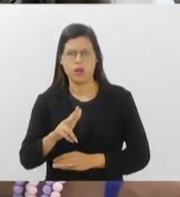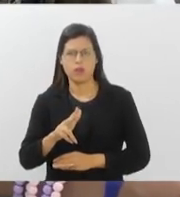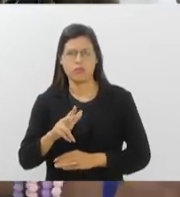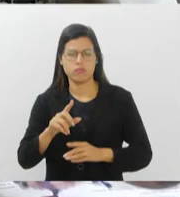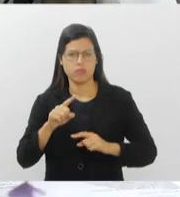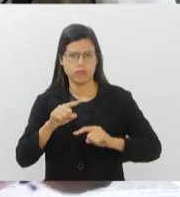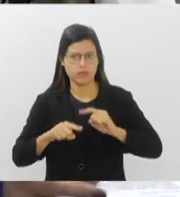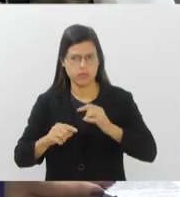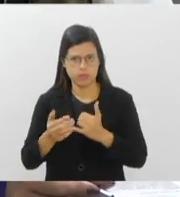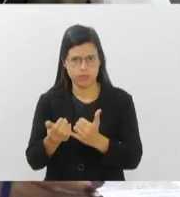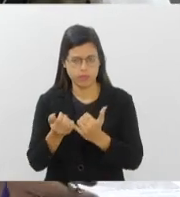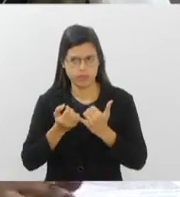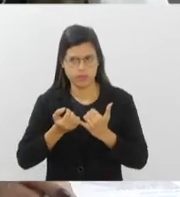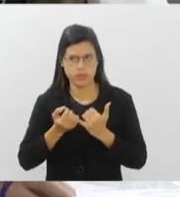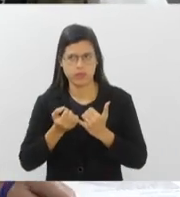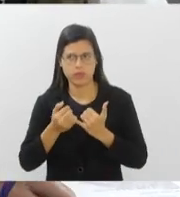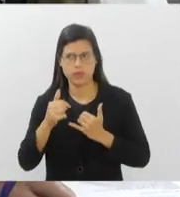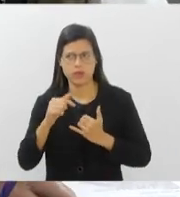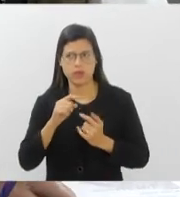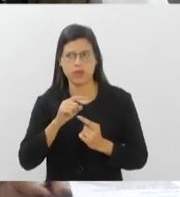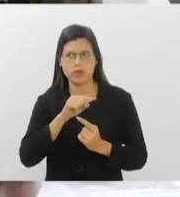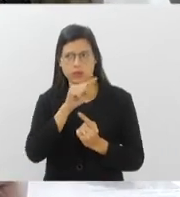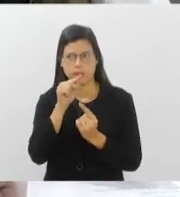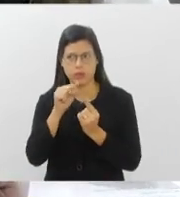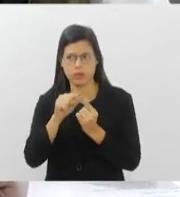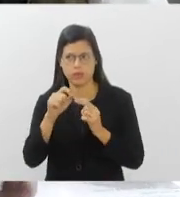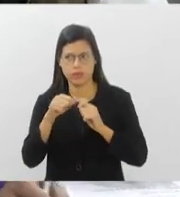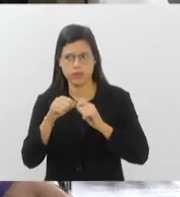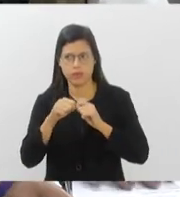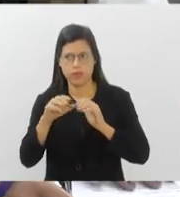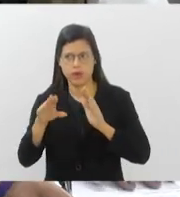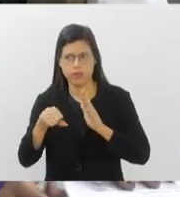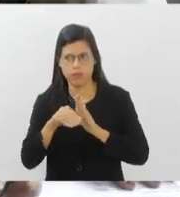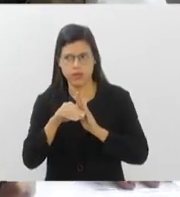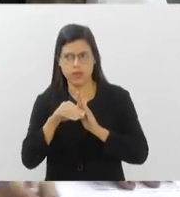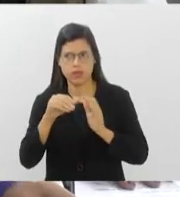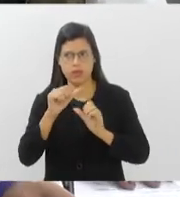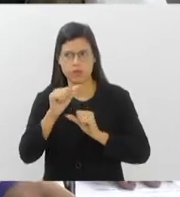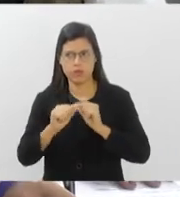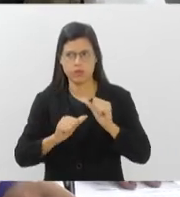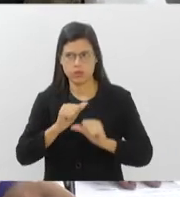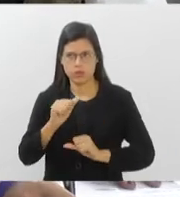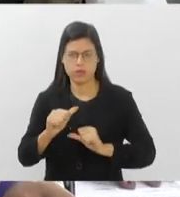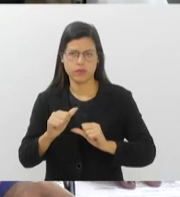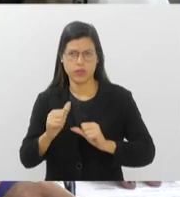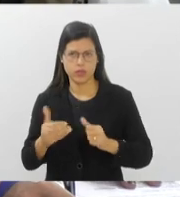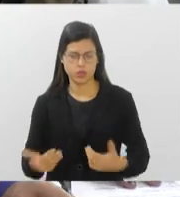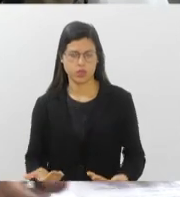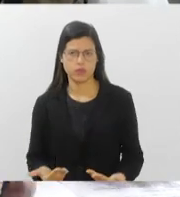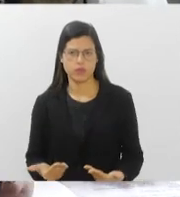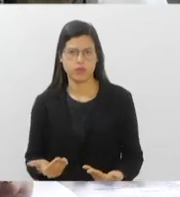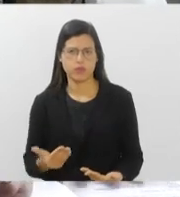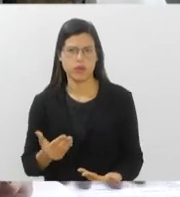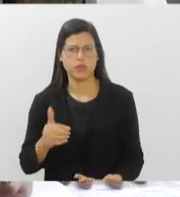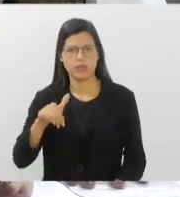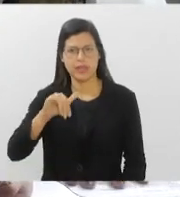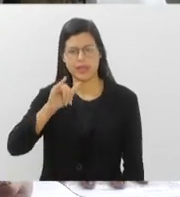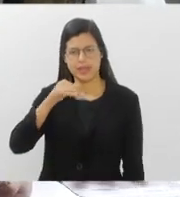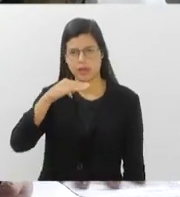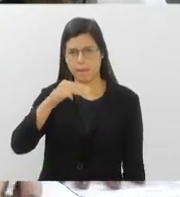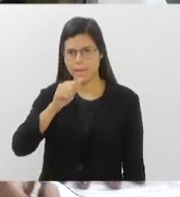E foi nessa intenção que fizemos a emenda modificativa, para que seja, de fato, imaterial. Para que não haja